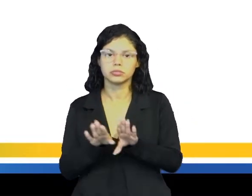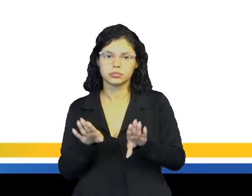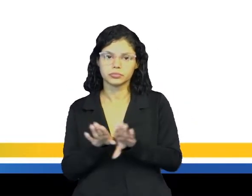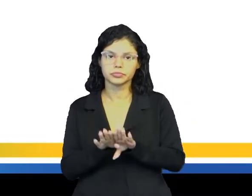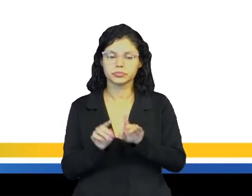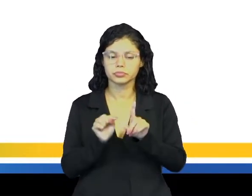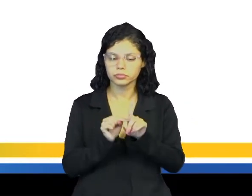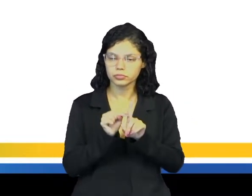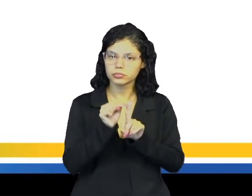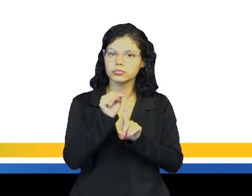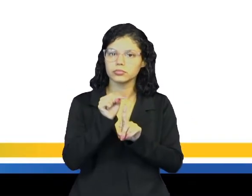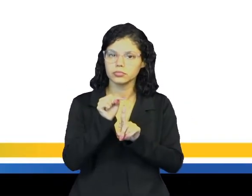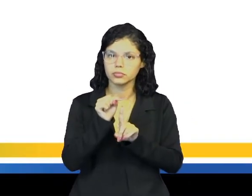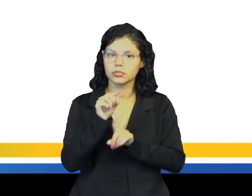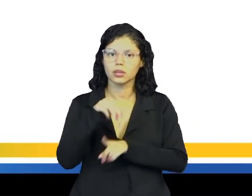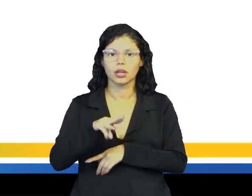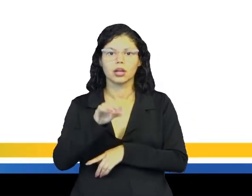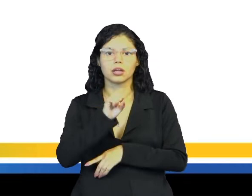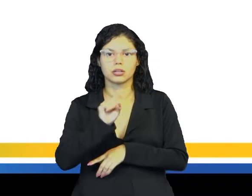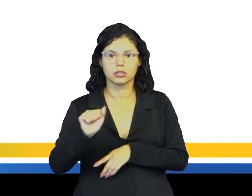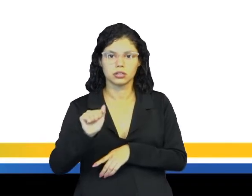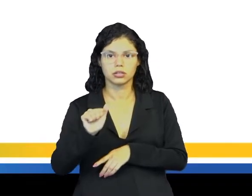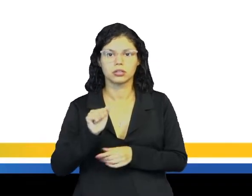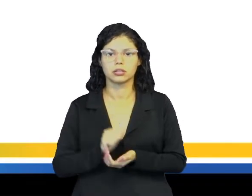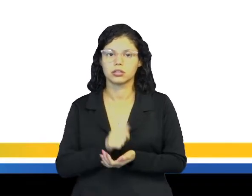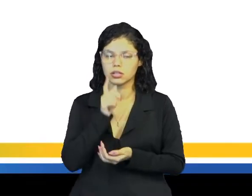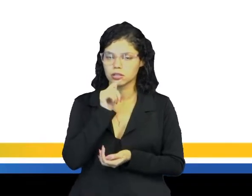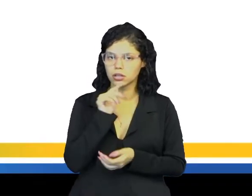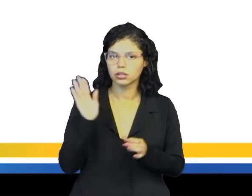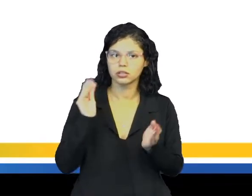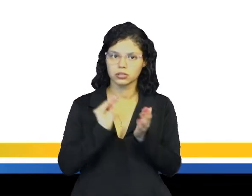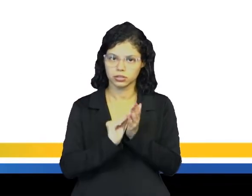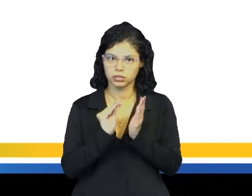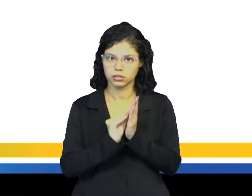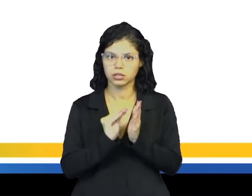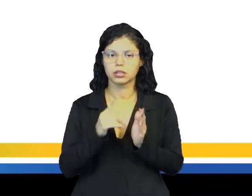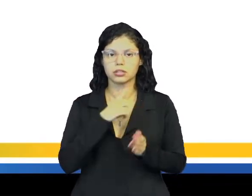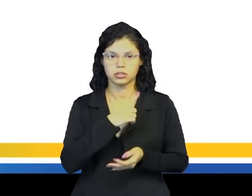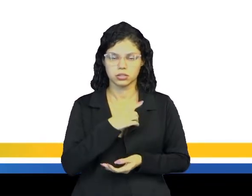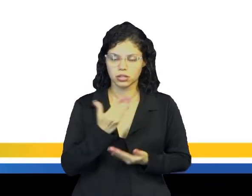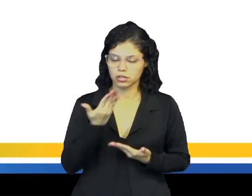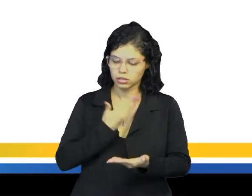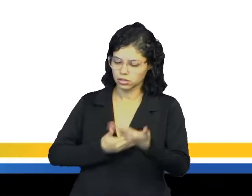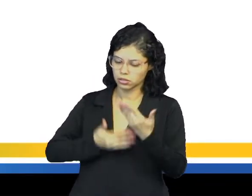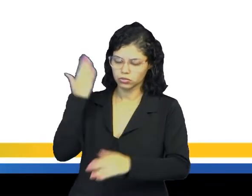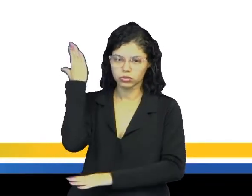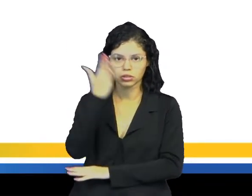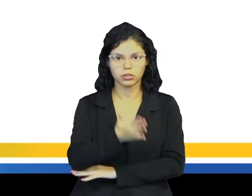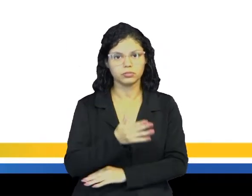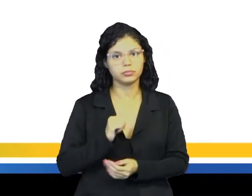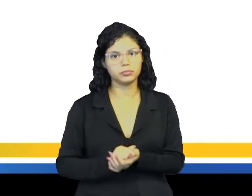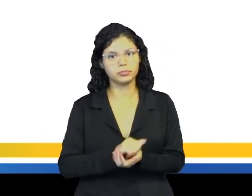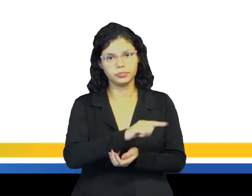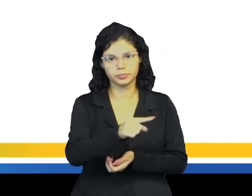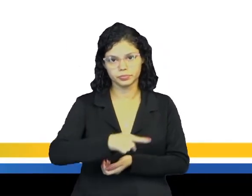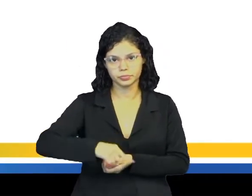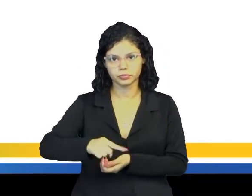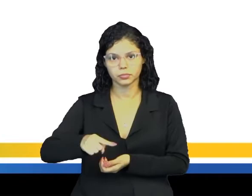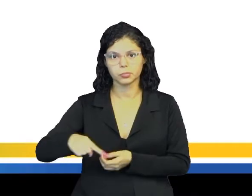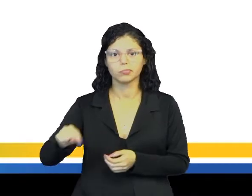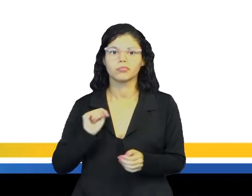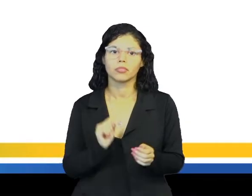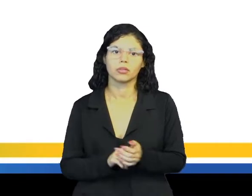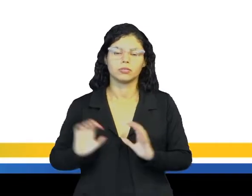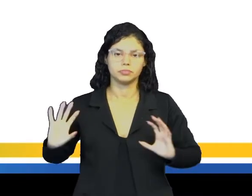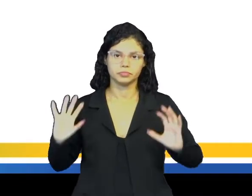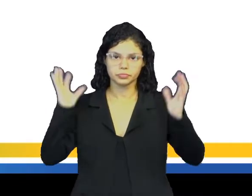as temperaturas das massas de água. Esse fator faz com que exista uma relação direta entre as correntes oceânicas e